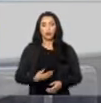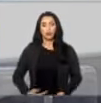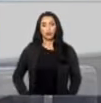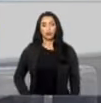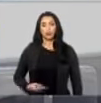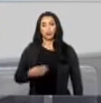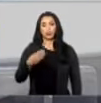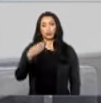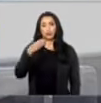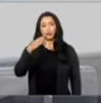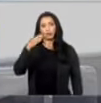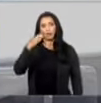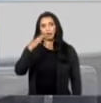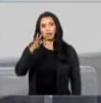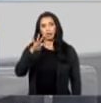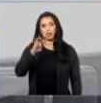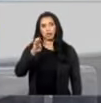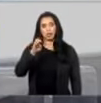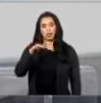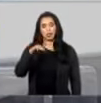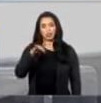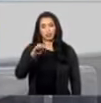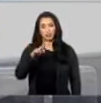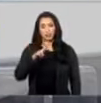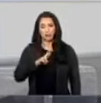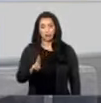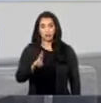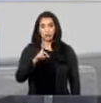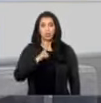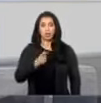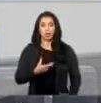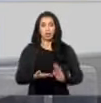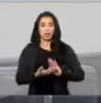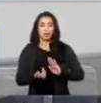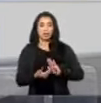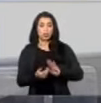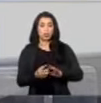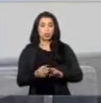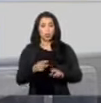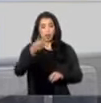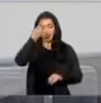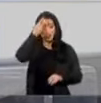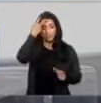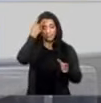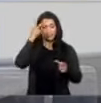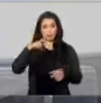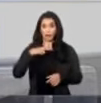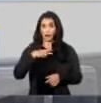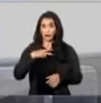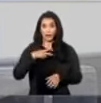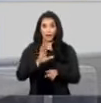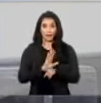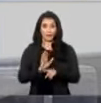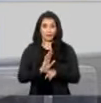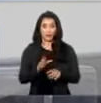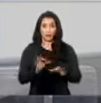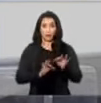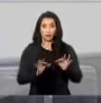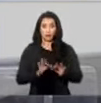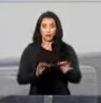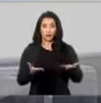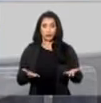Cinema, mas ele tirou as cadeiras dos cineastas independentes. E o